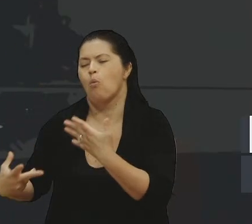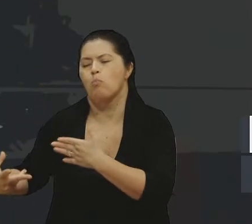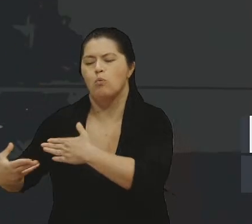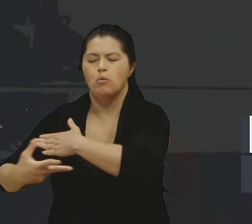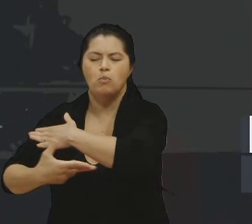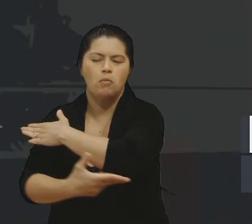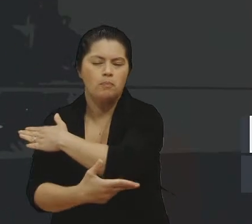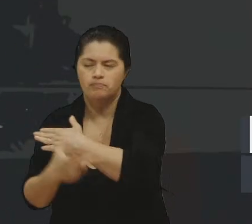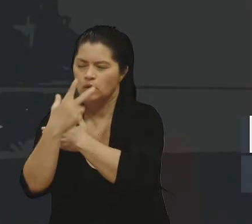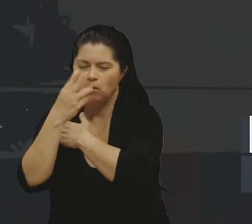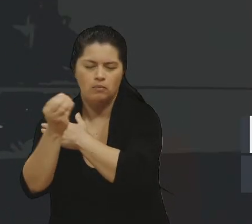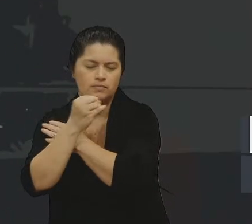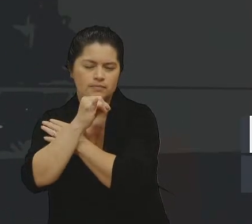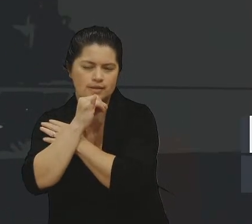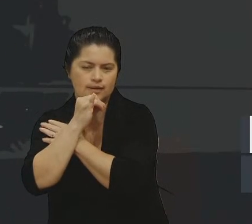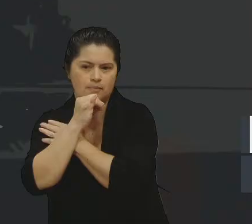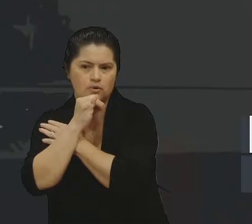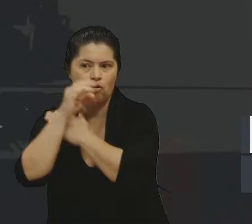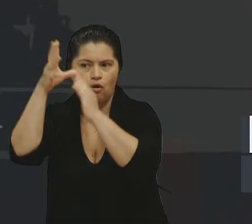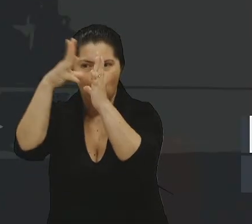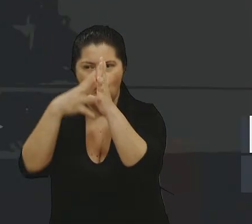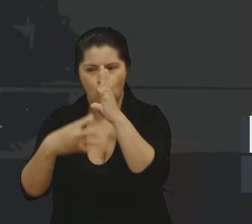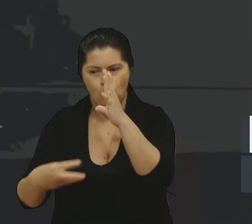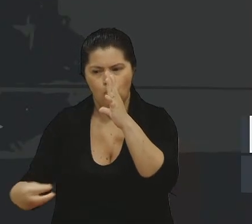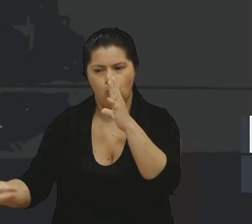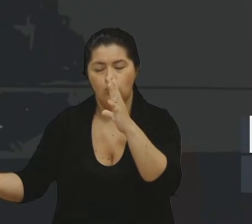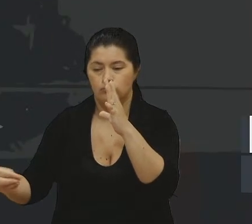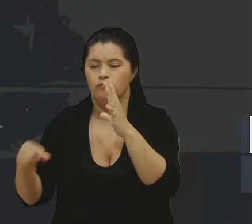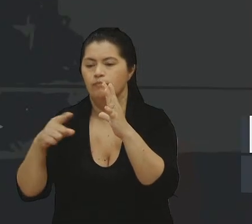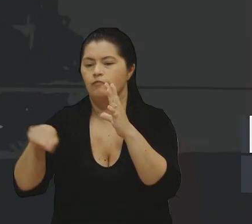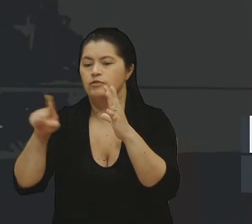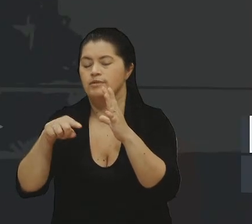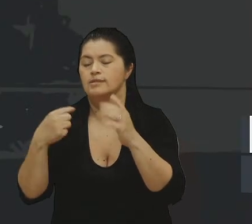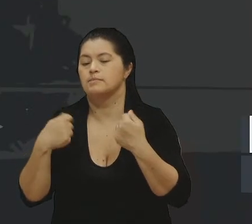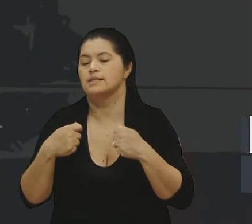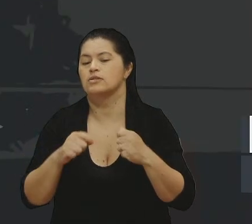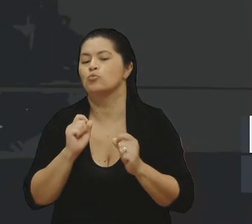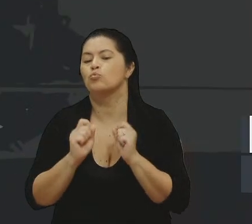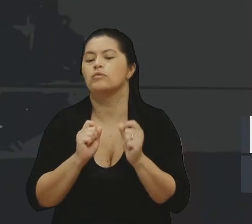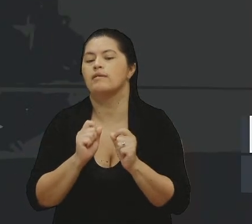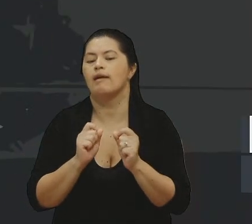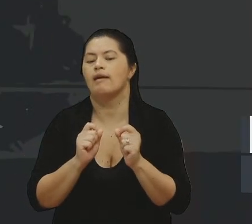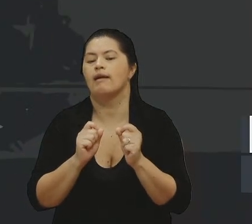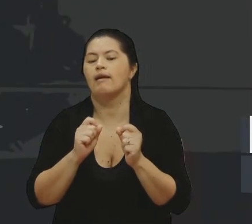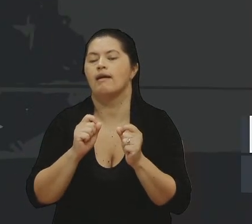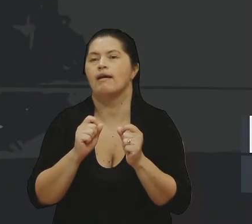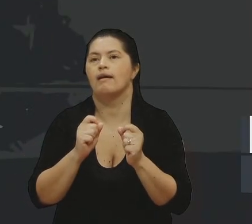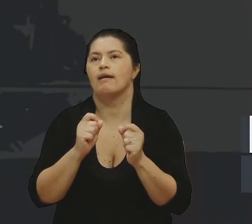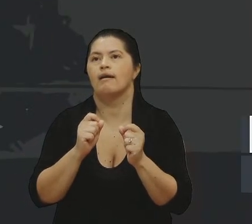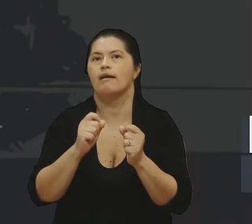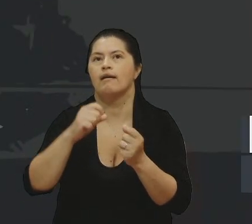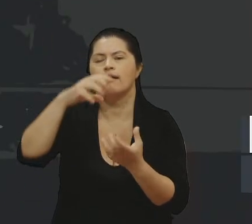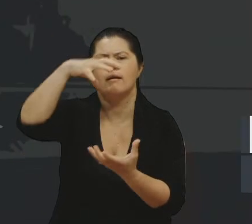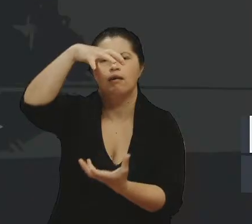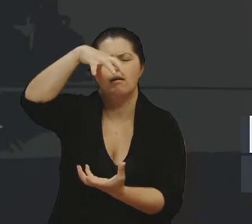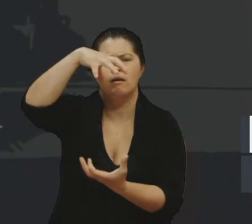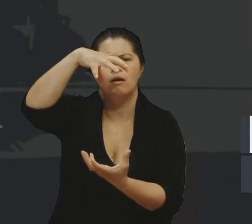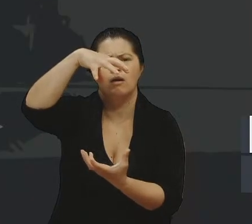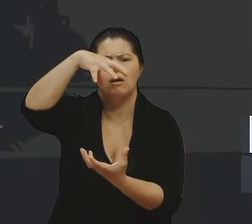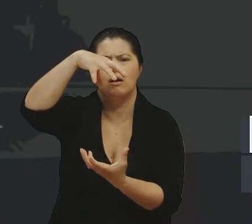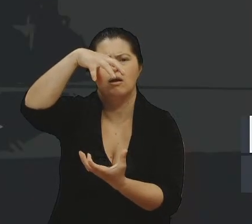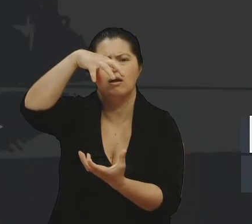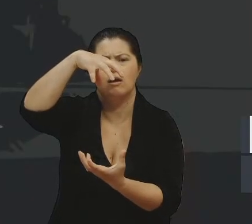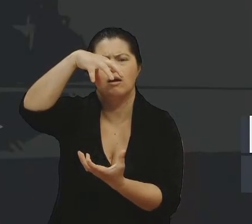Então, esse era o conceito de funil. Mas nós, temos que pensar como ampulheta. Por quê? Porque, cara, quanto esforço ele faz